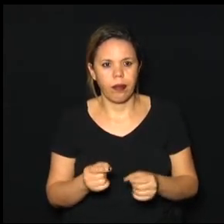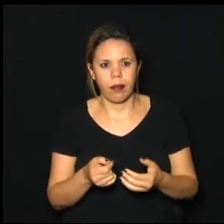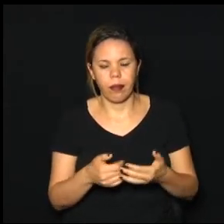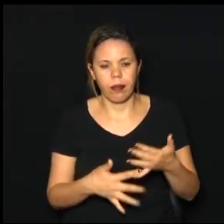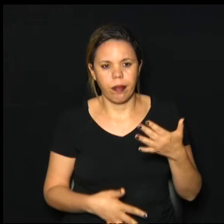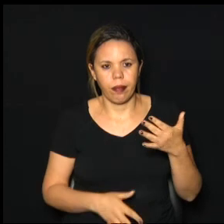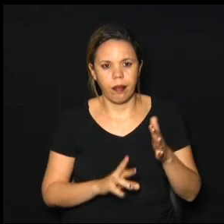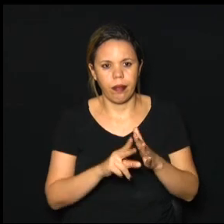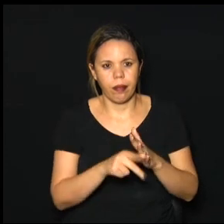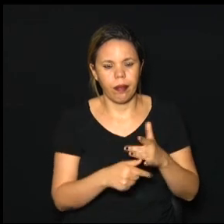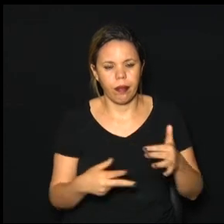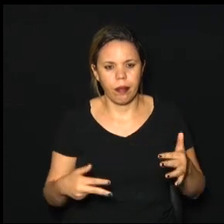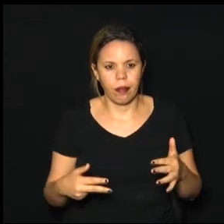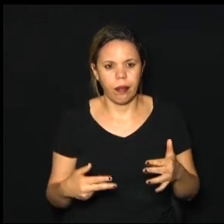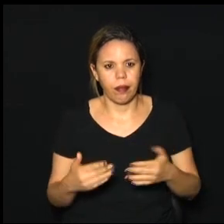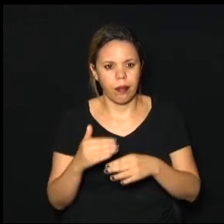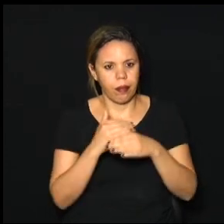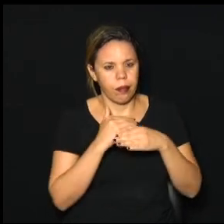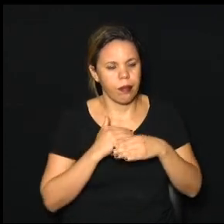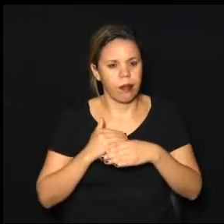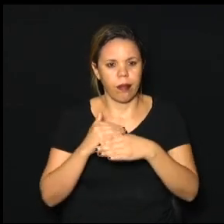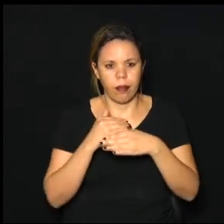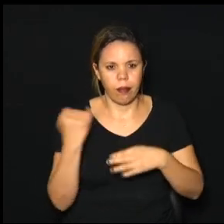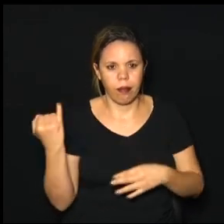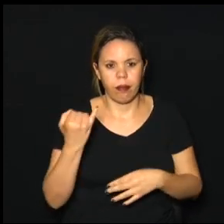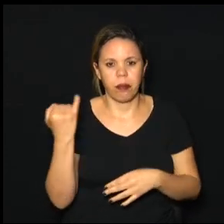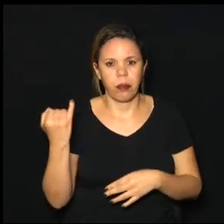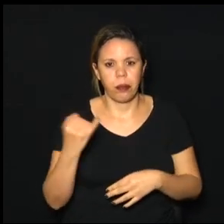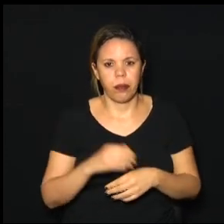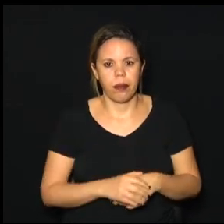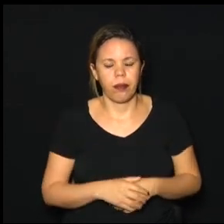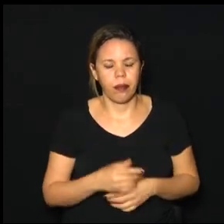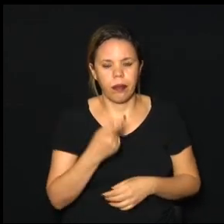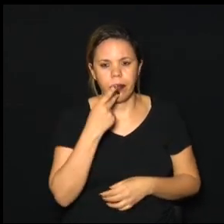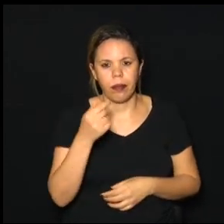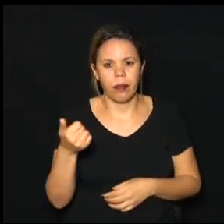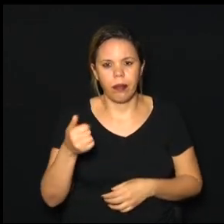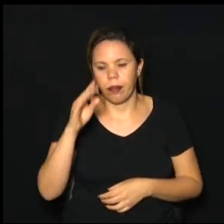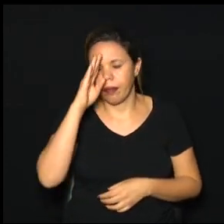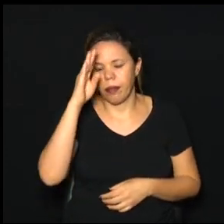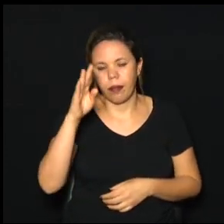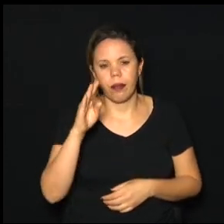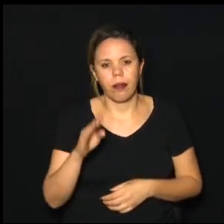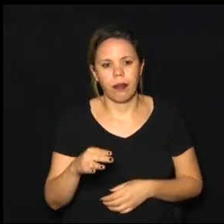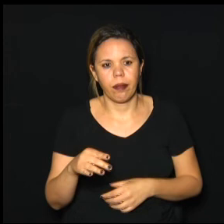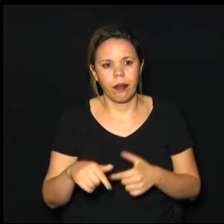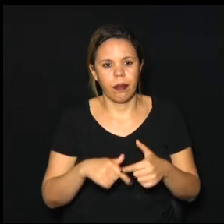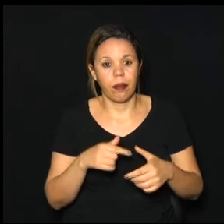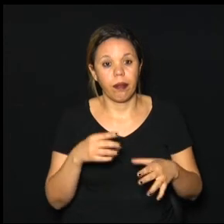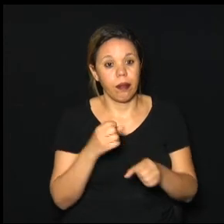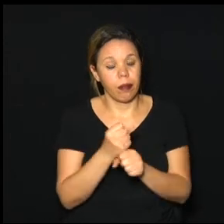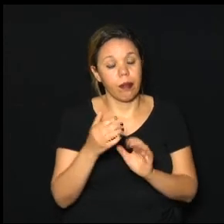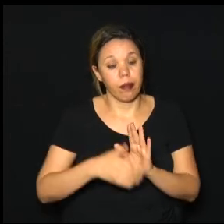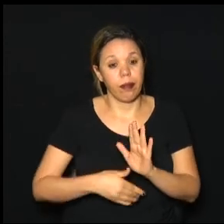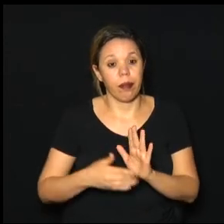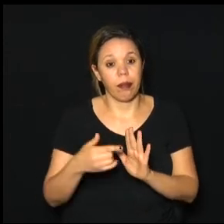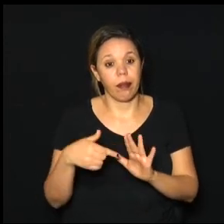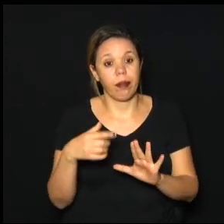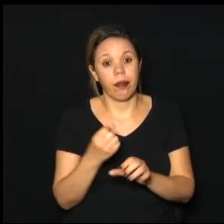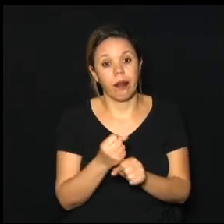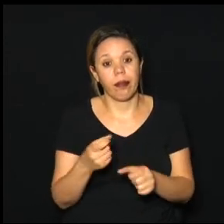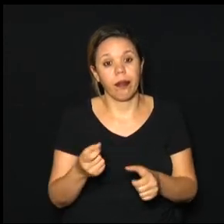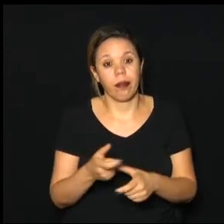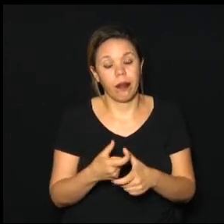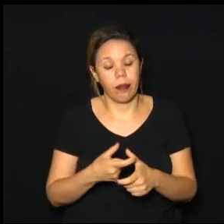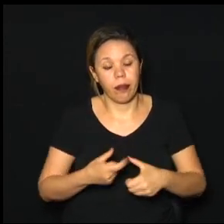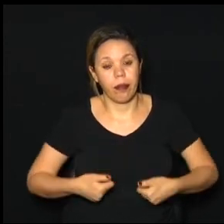série de situações igualmente importantes. Eu diria que a principal delas é a prestação de contas. Não é? Depois de